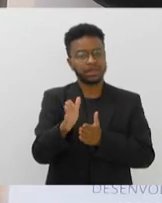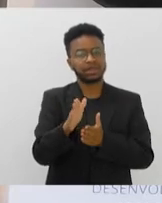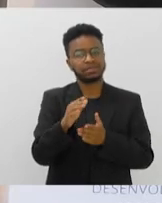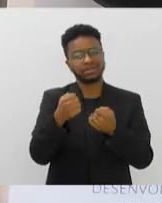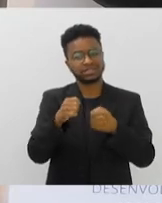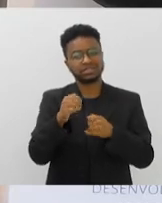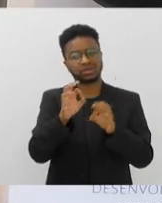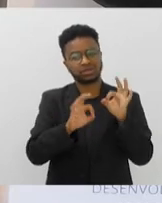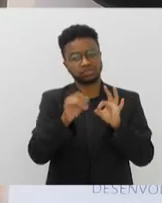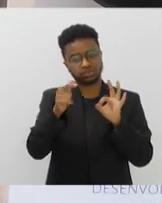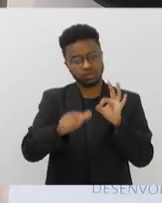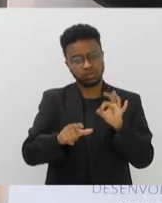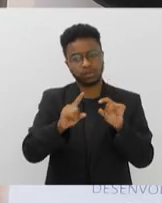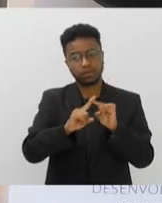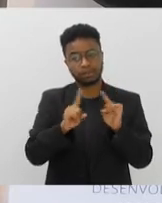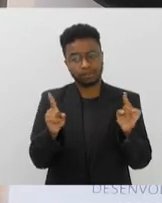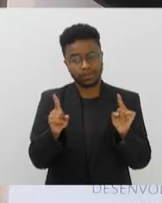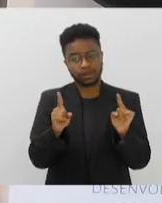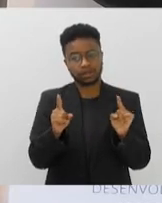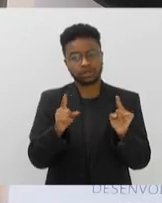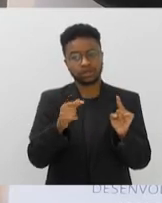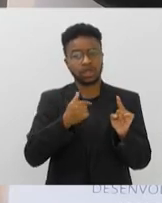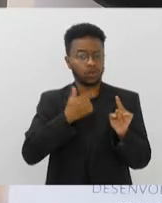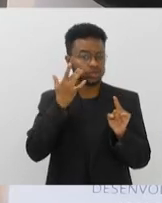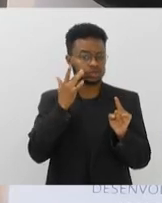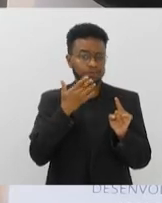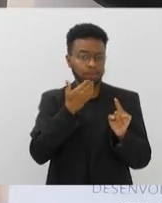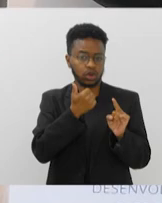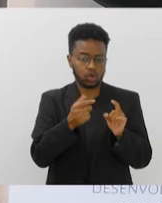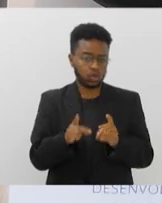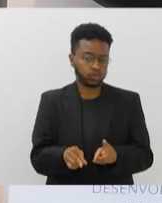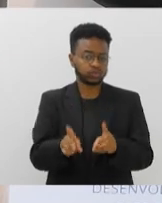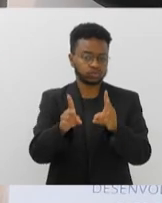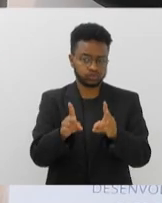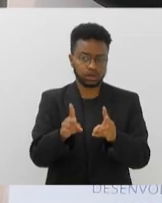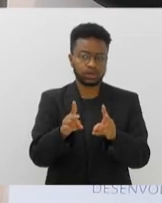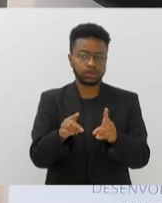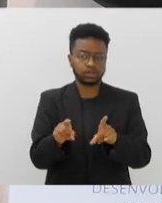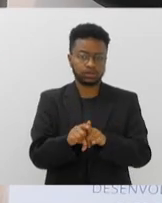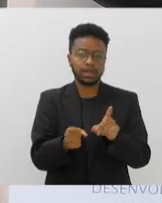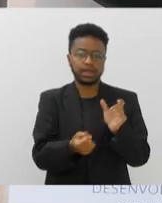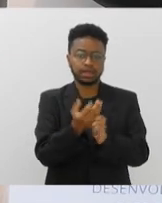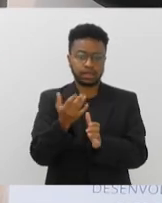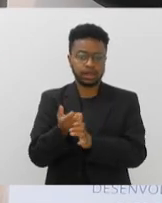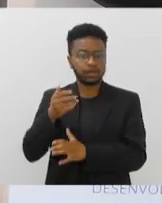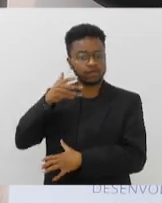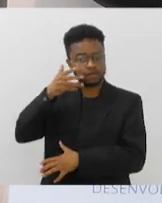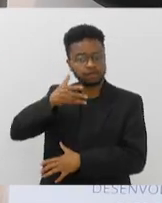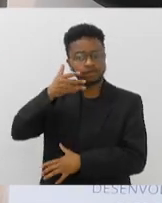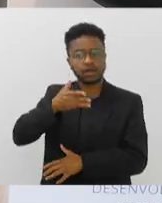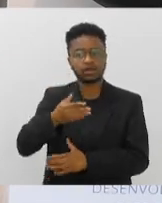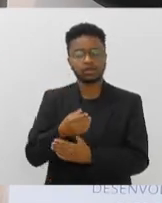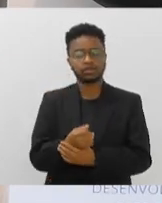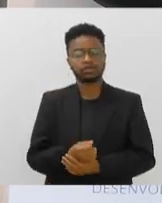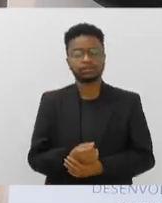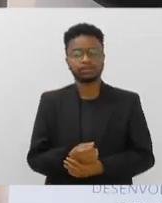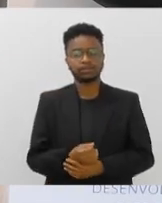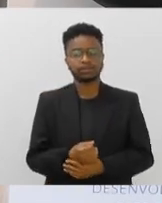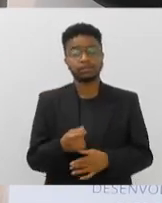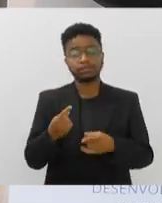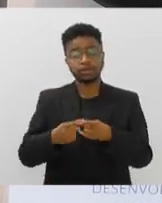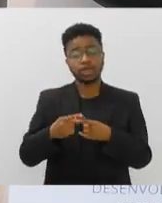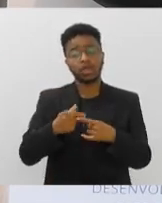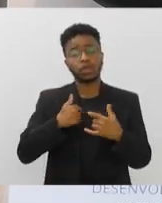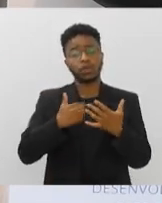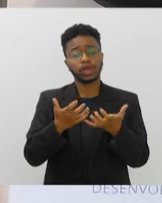e a gente eu achei melhor deixar como estava e a gente tocando instituindo nossas falas aqui porque o que eu quero